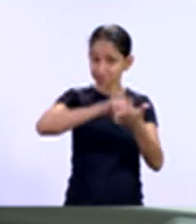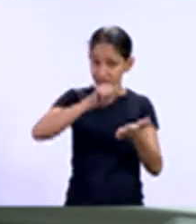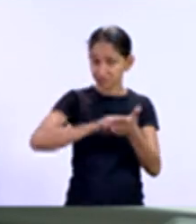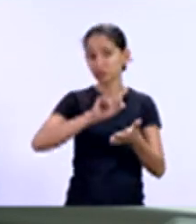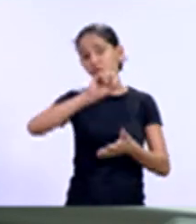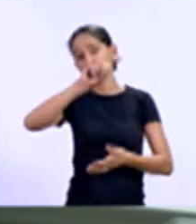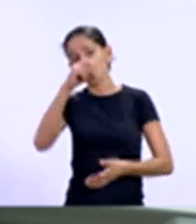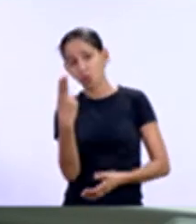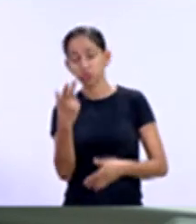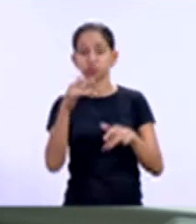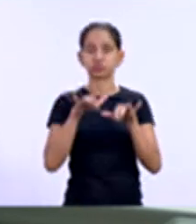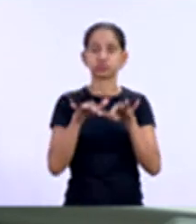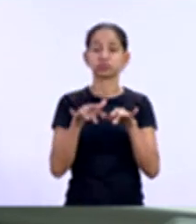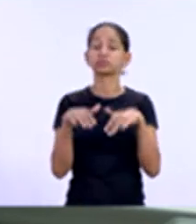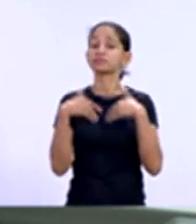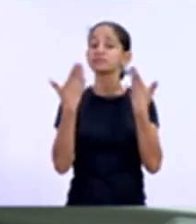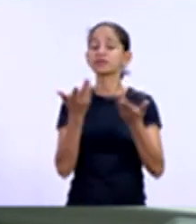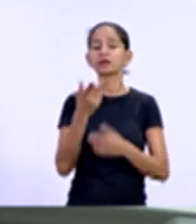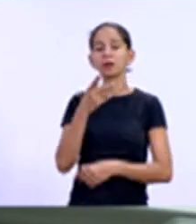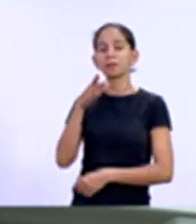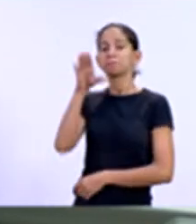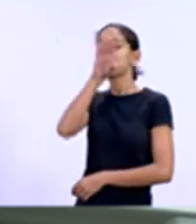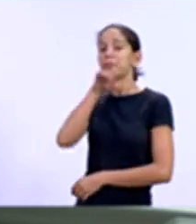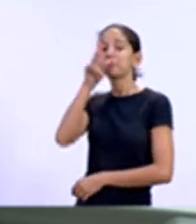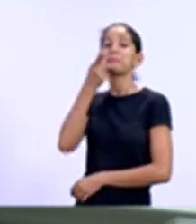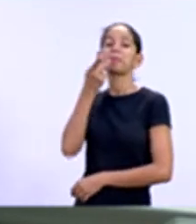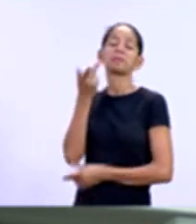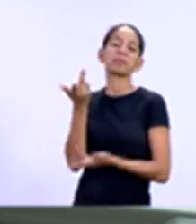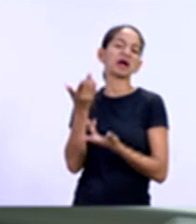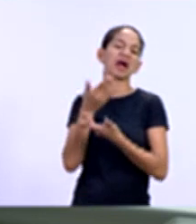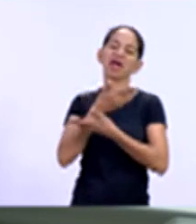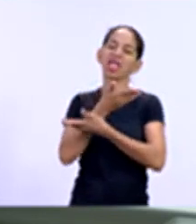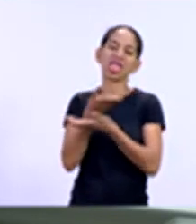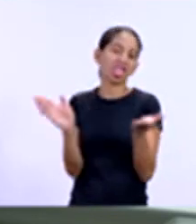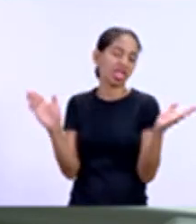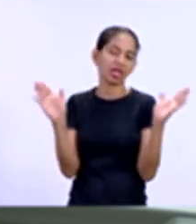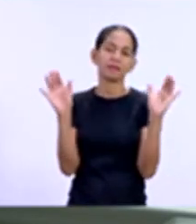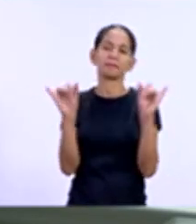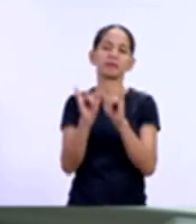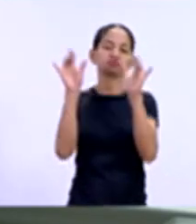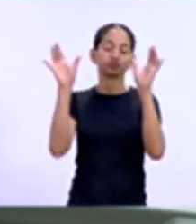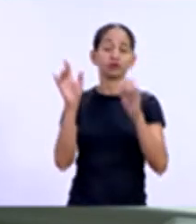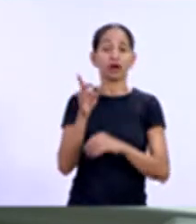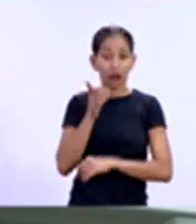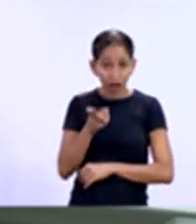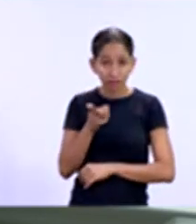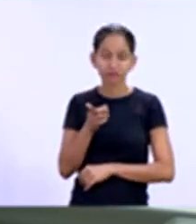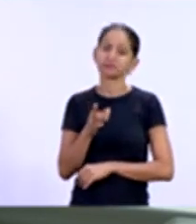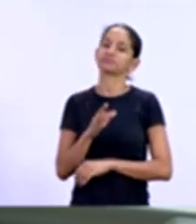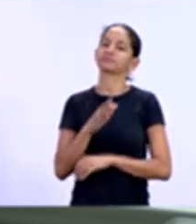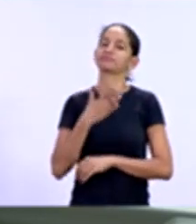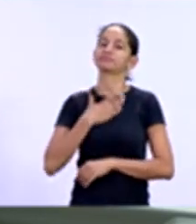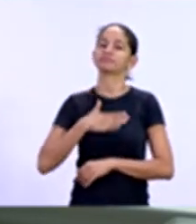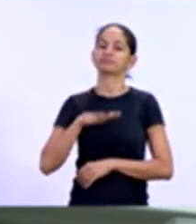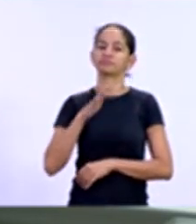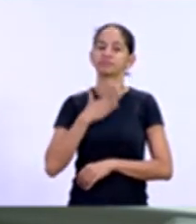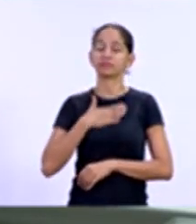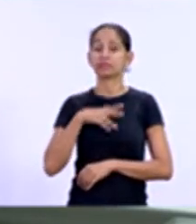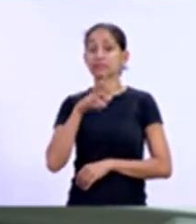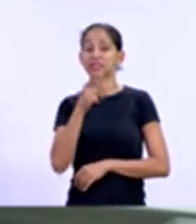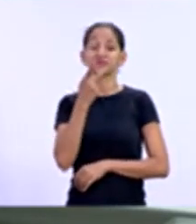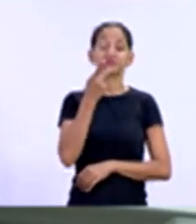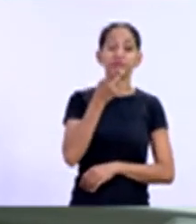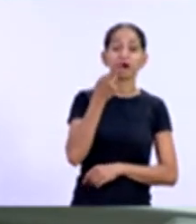maior do que a linguagem falada. Então, quando você fala, você tem toda uma expressão